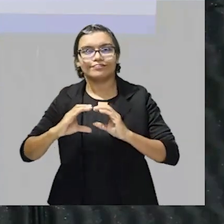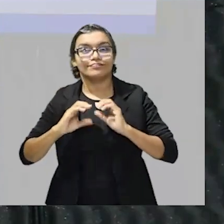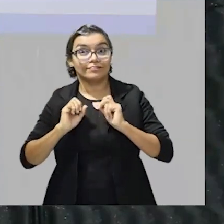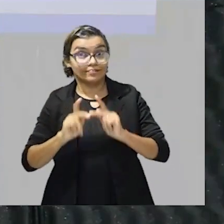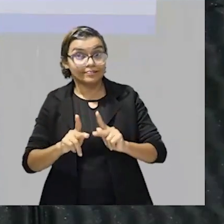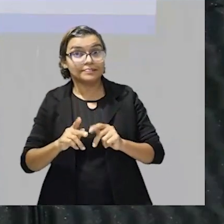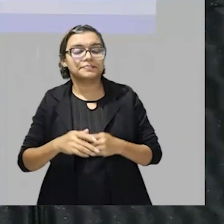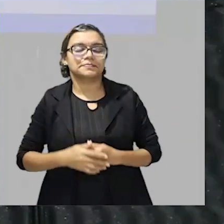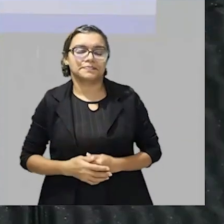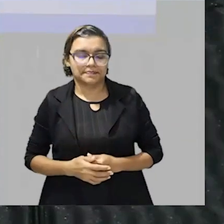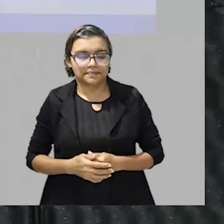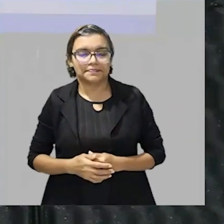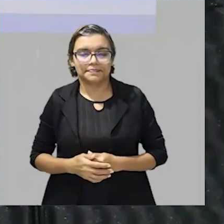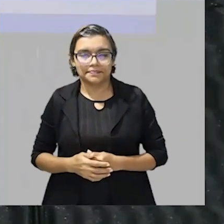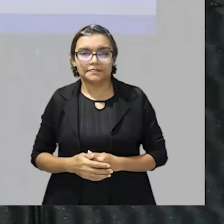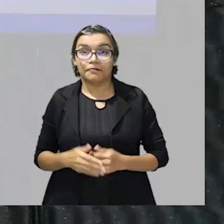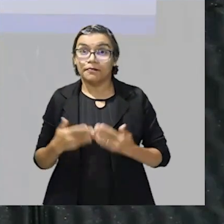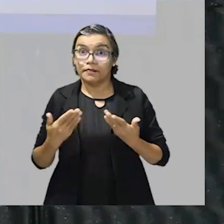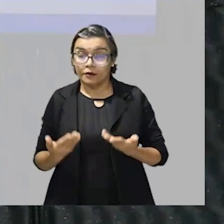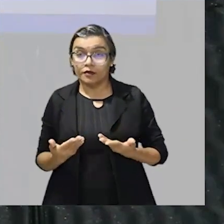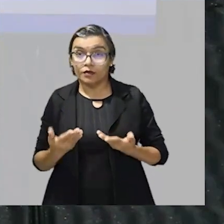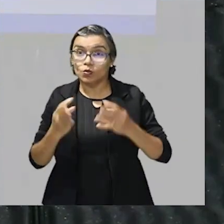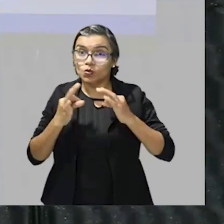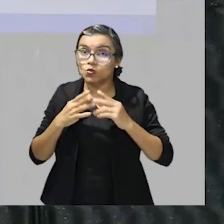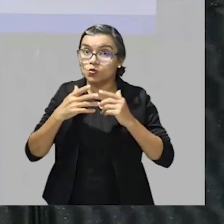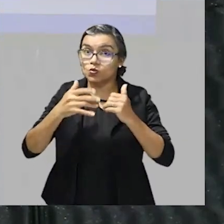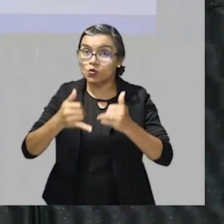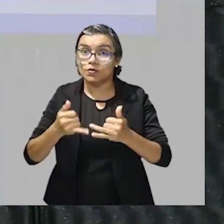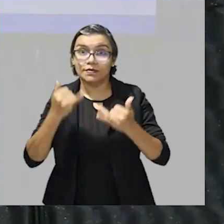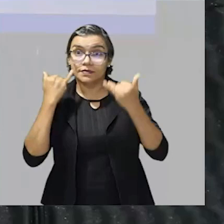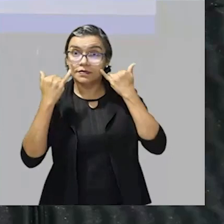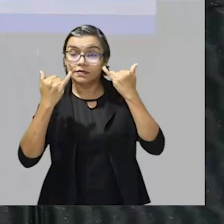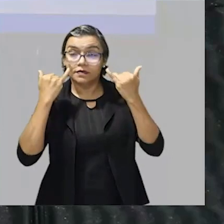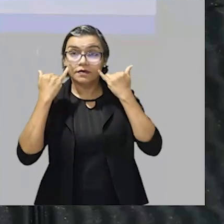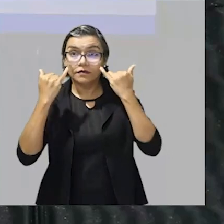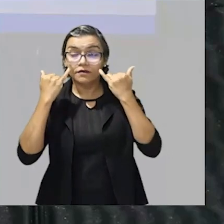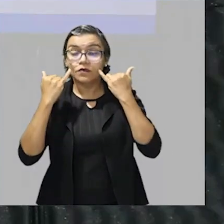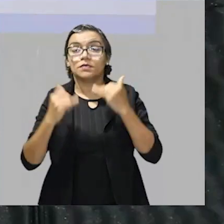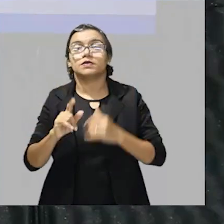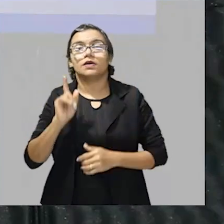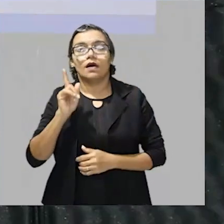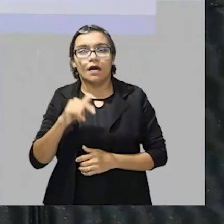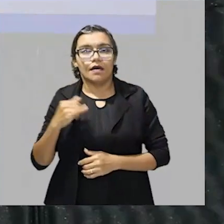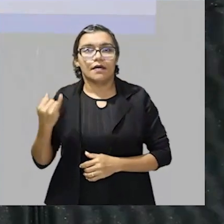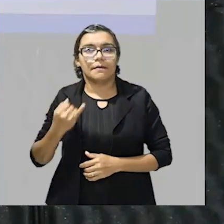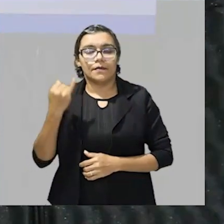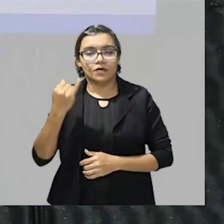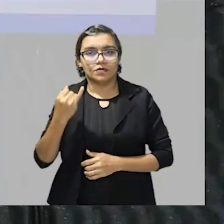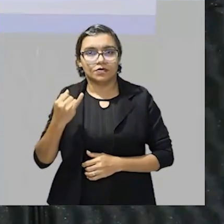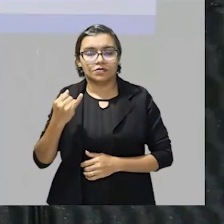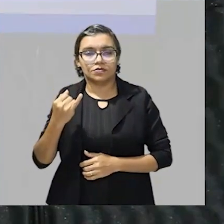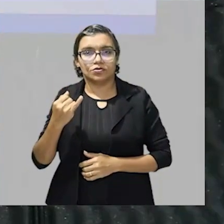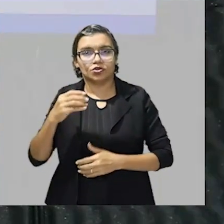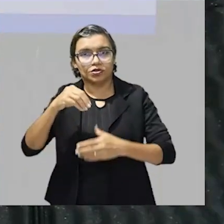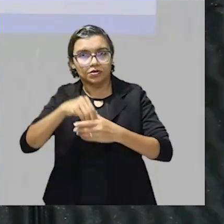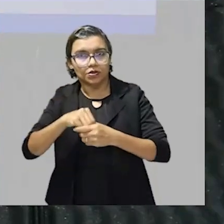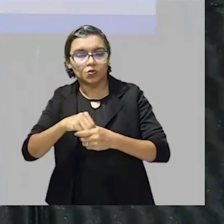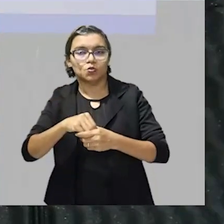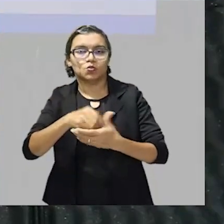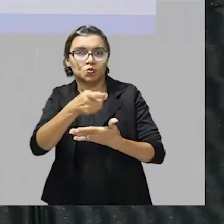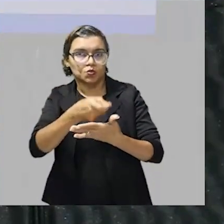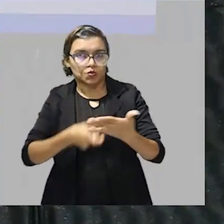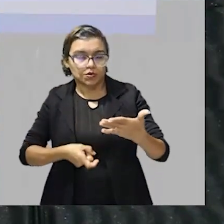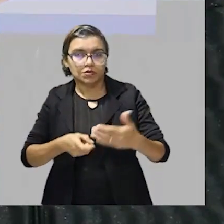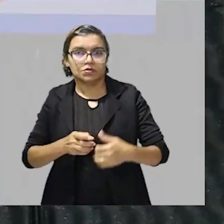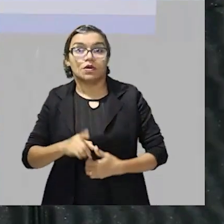então todas as informações acompanham o texto elas